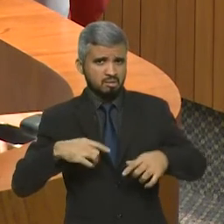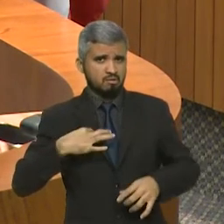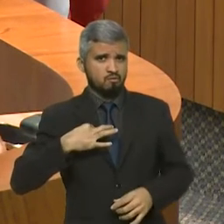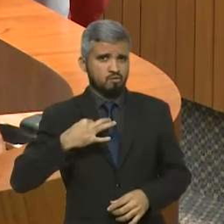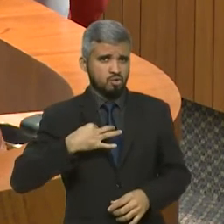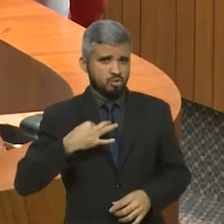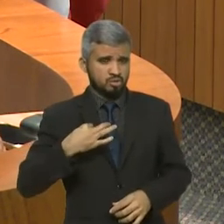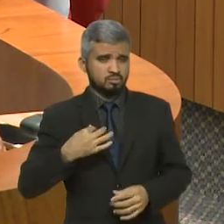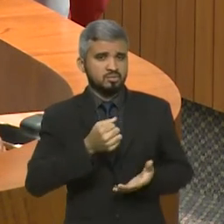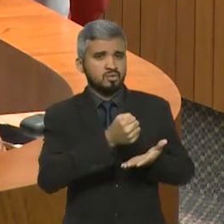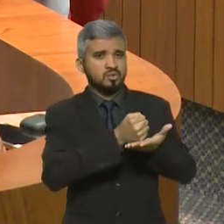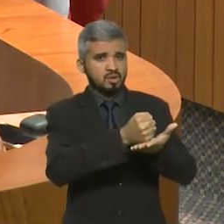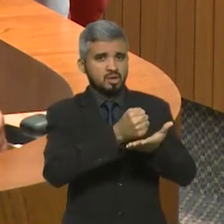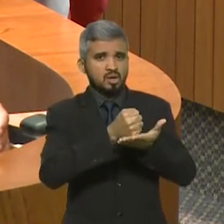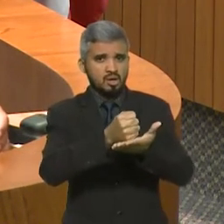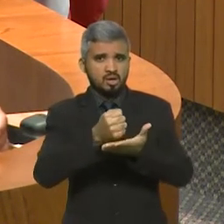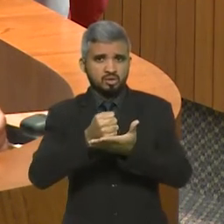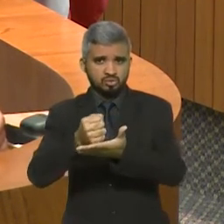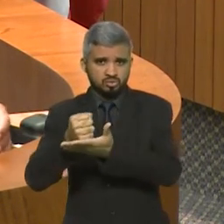pedreirenses.